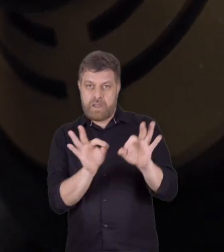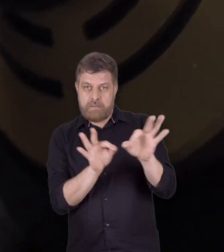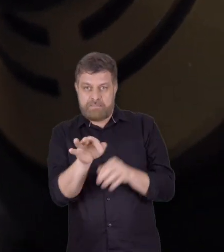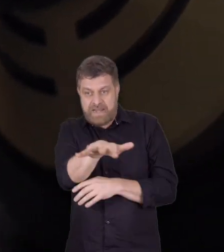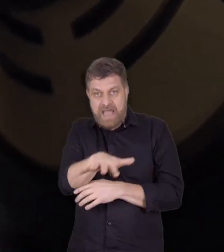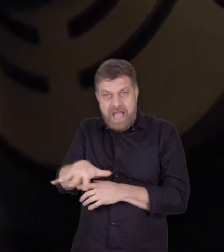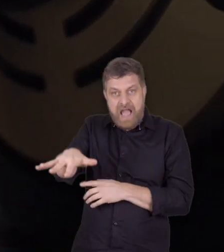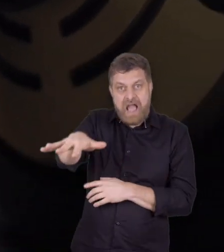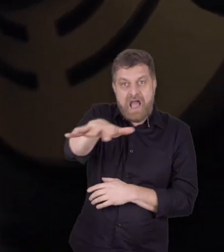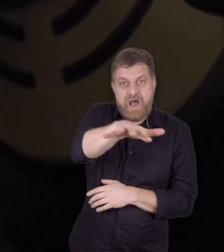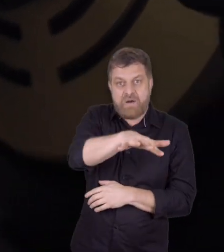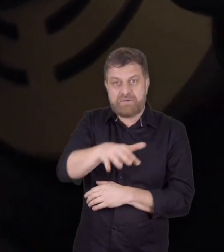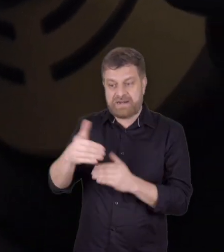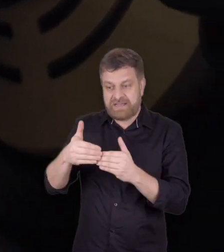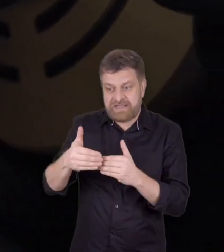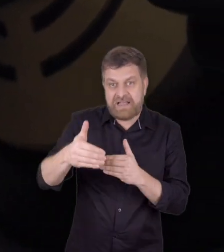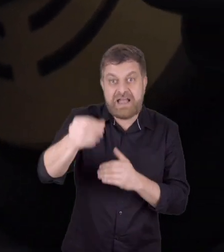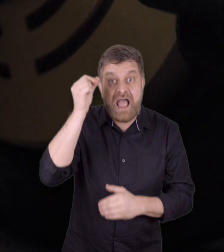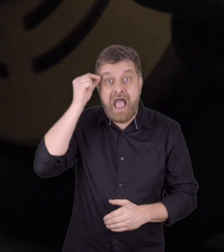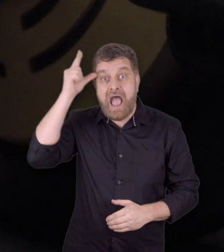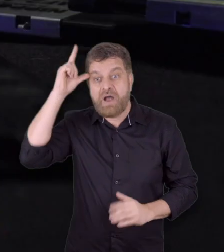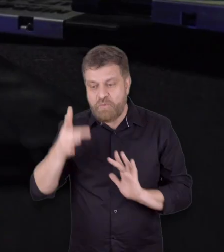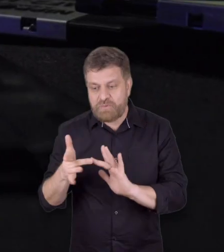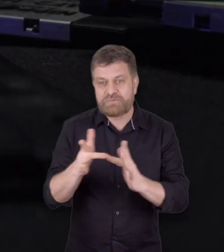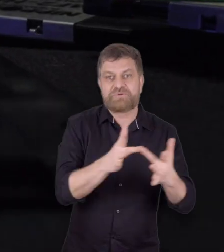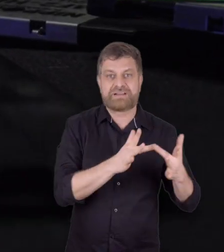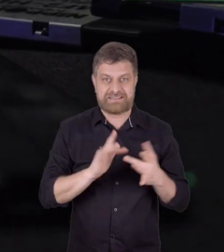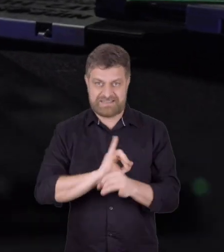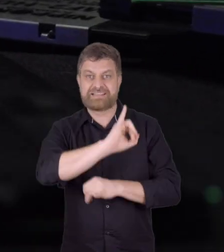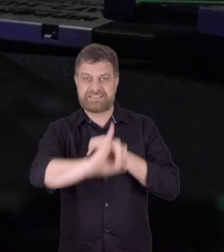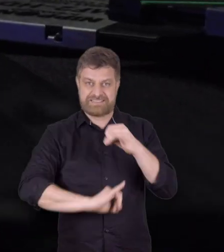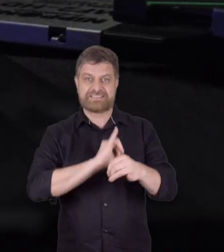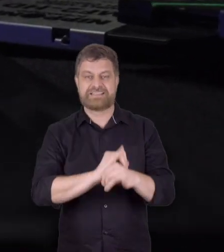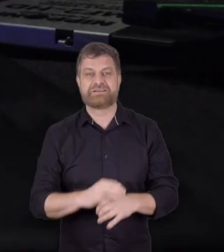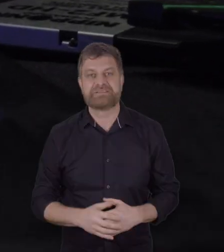o terreno para o advento da cultura digital.